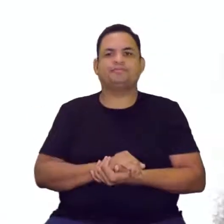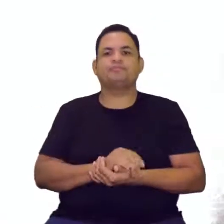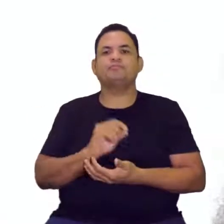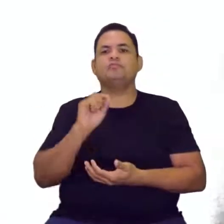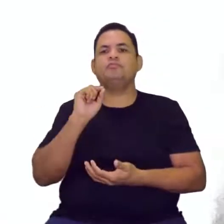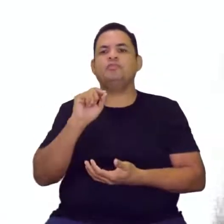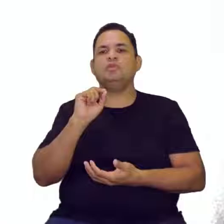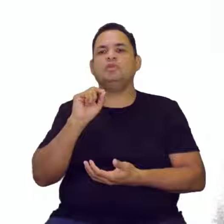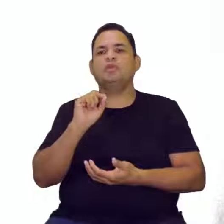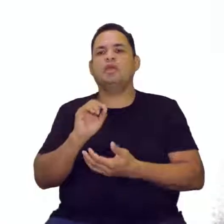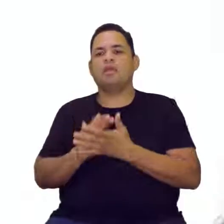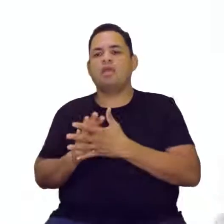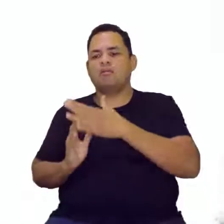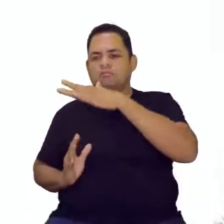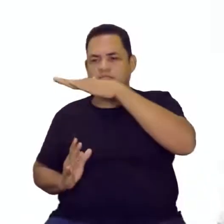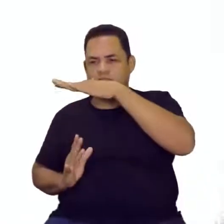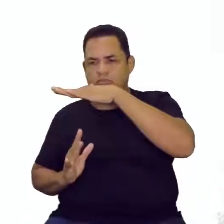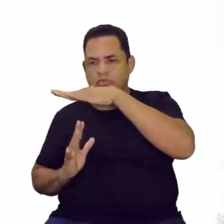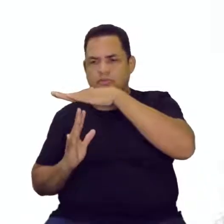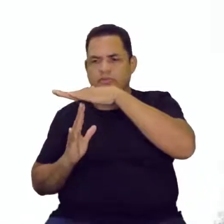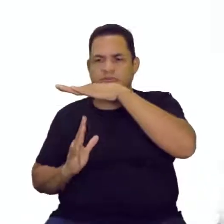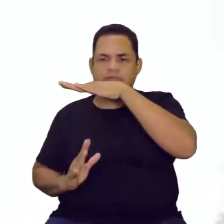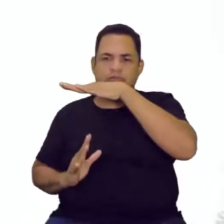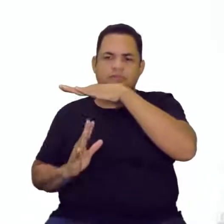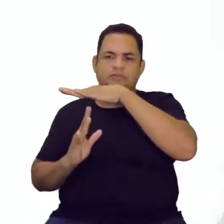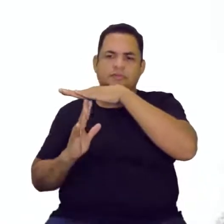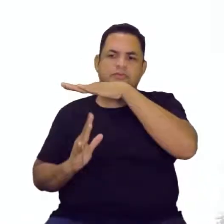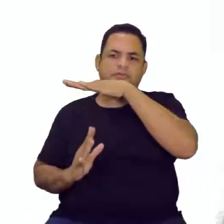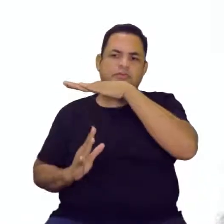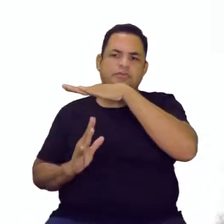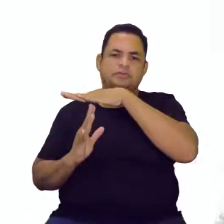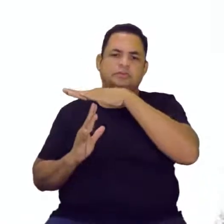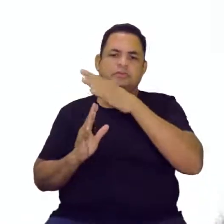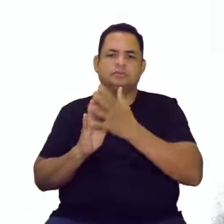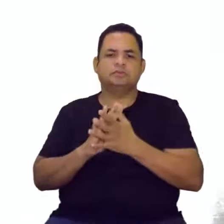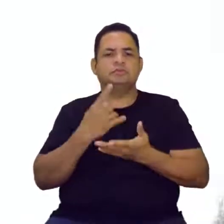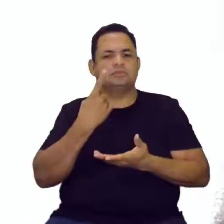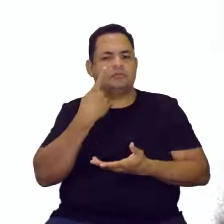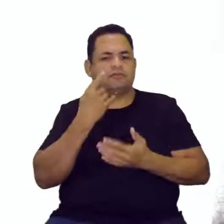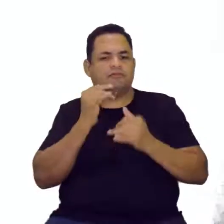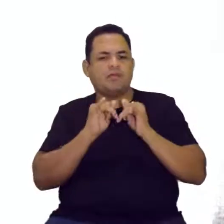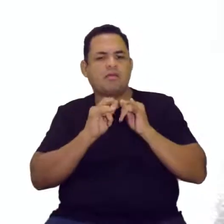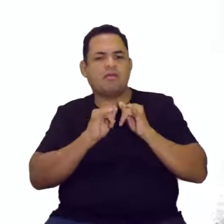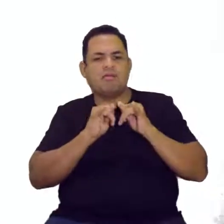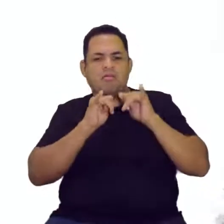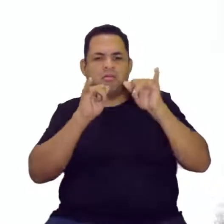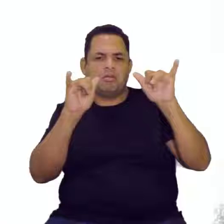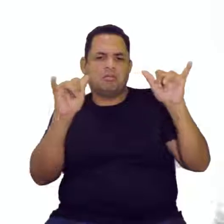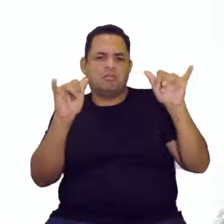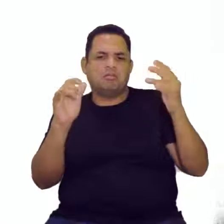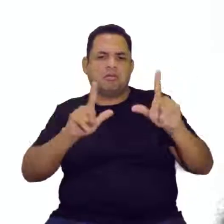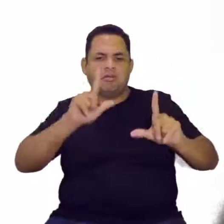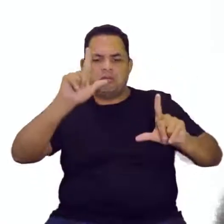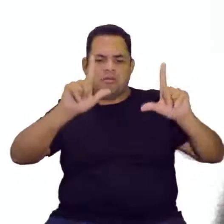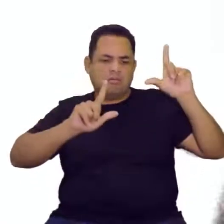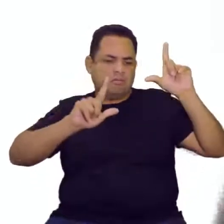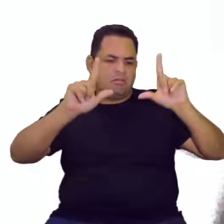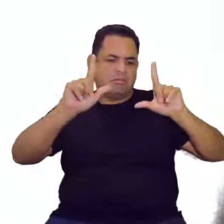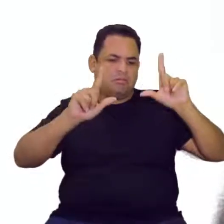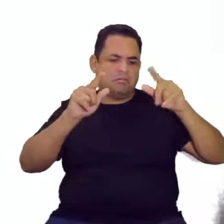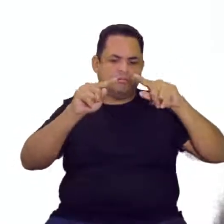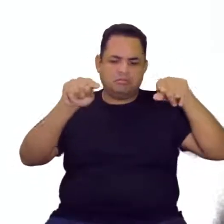que é o efeito estufa? A gente vê nos jornais, a gente escuta nas salas de